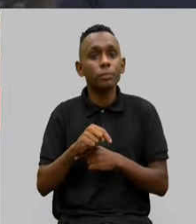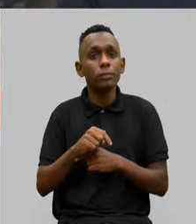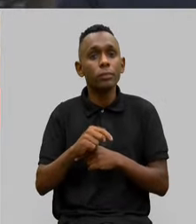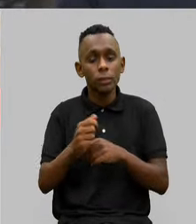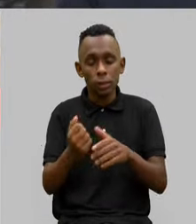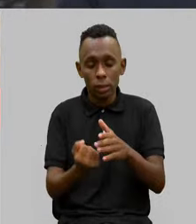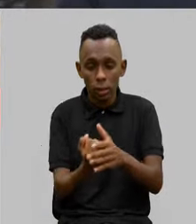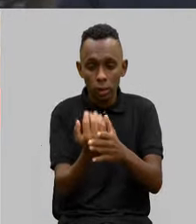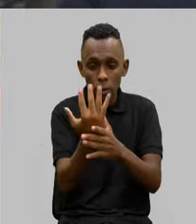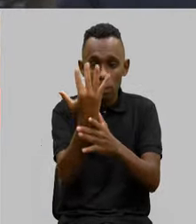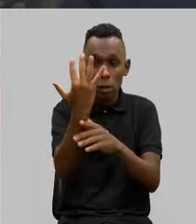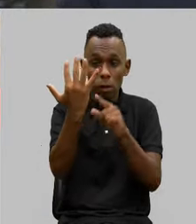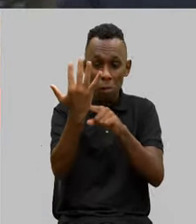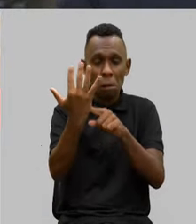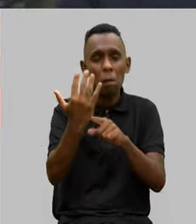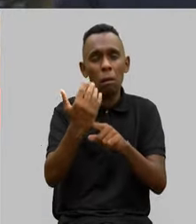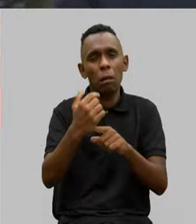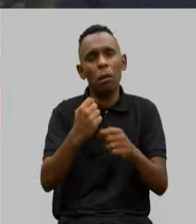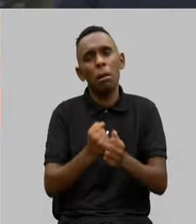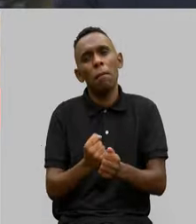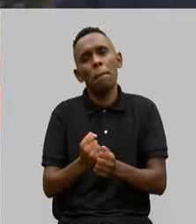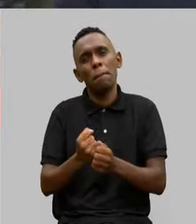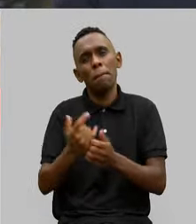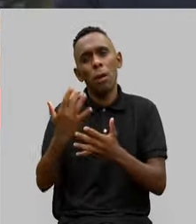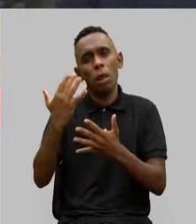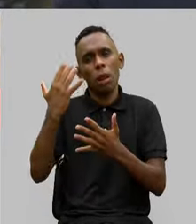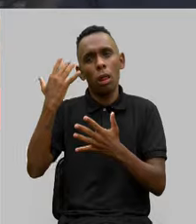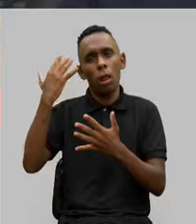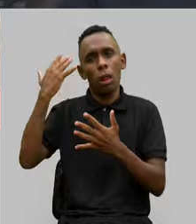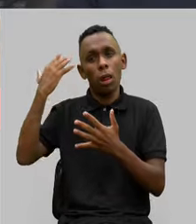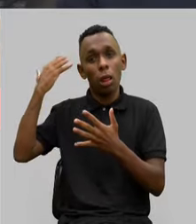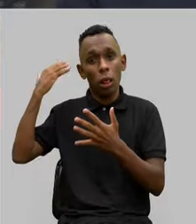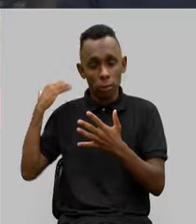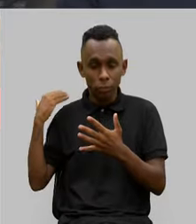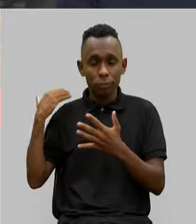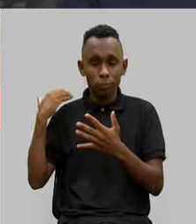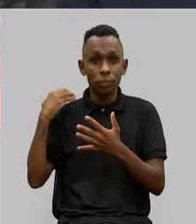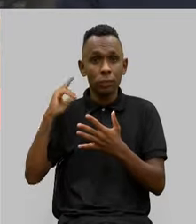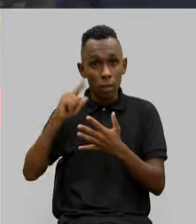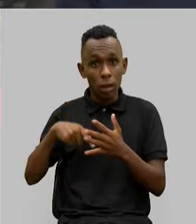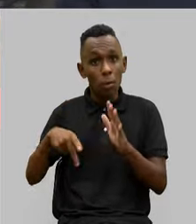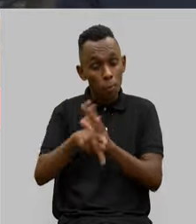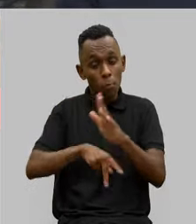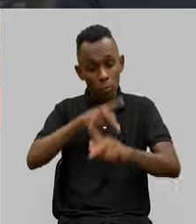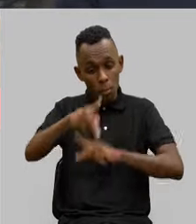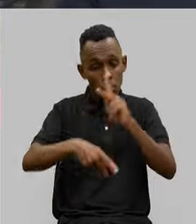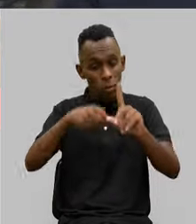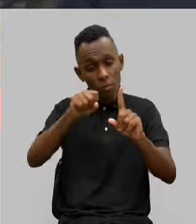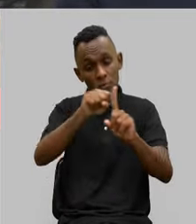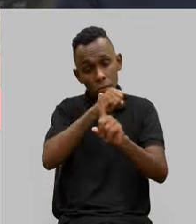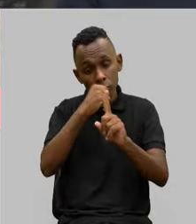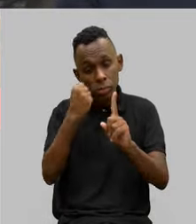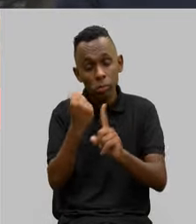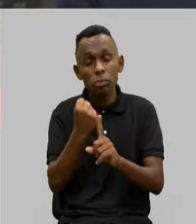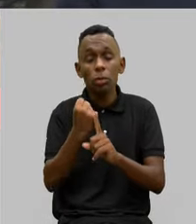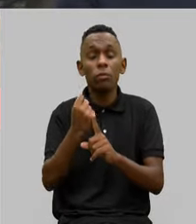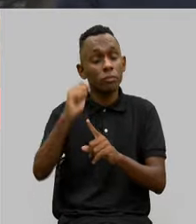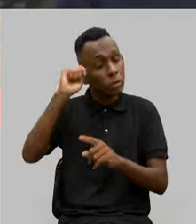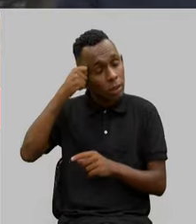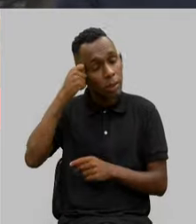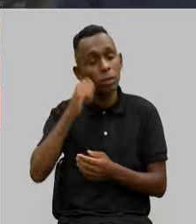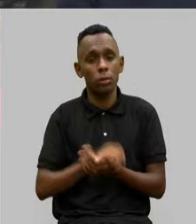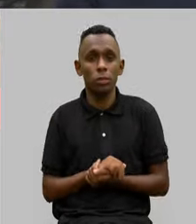planta milenar trazida ou reconhecida pelo povo negro né E foi dita muito bem